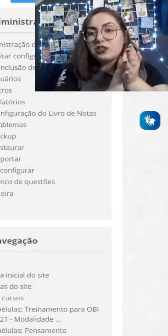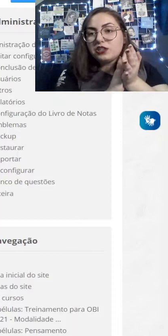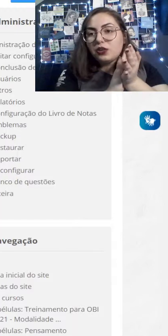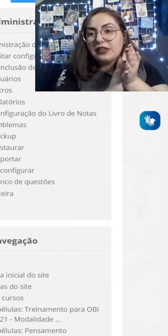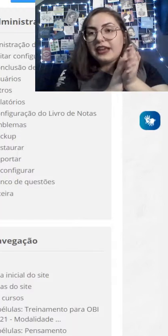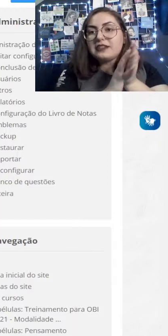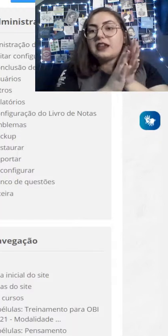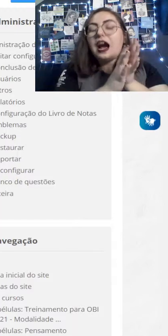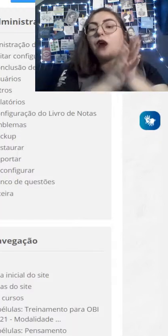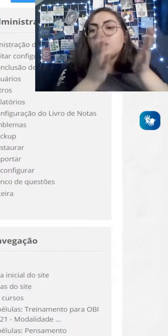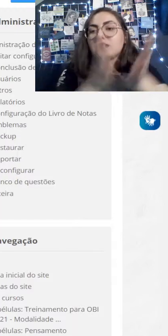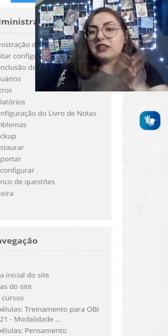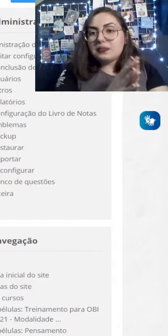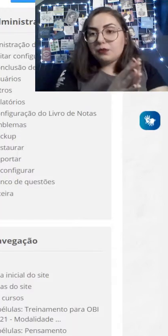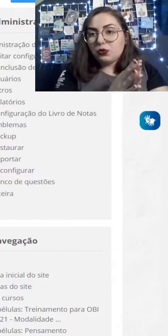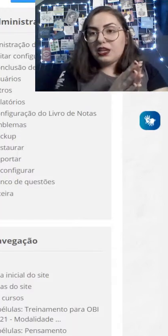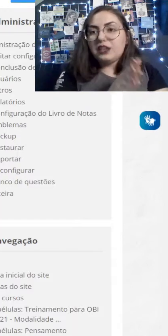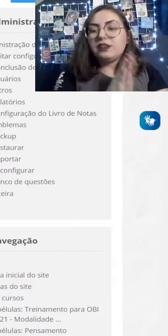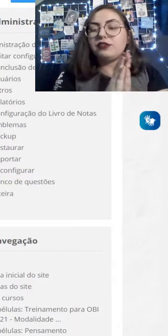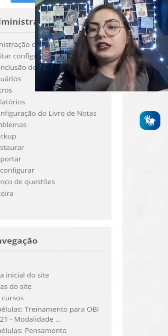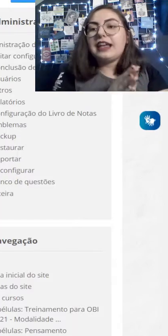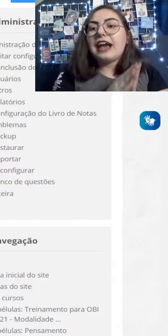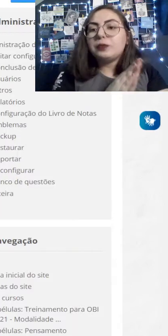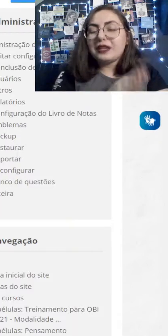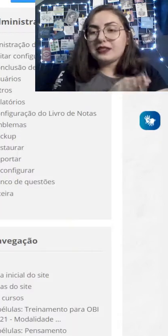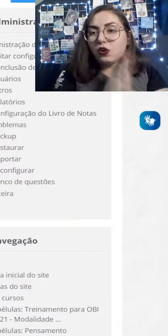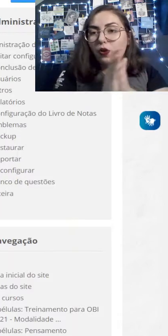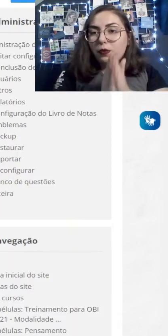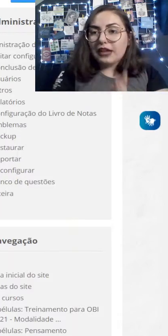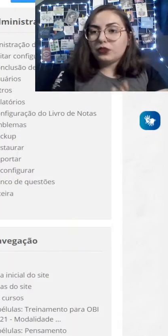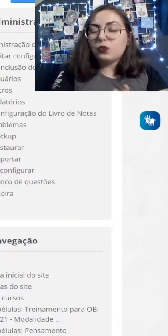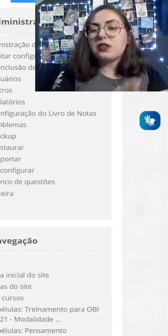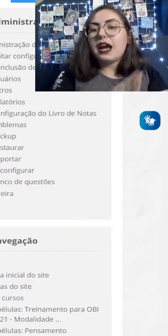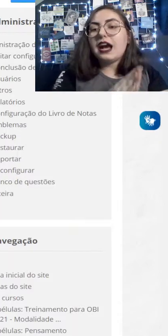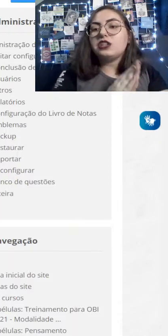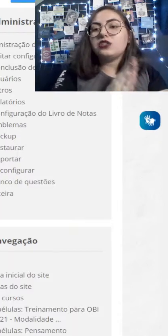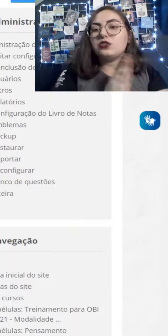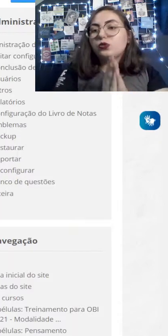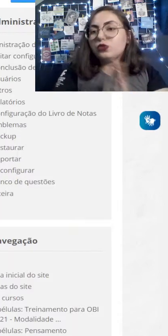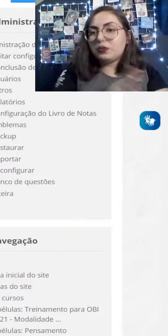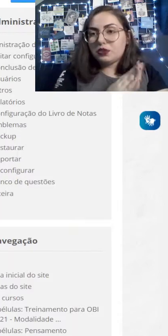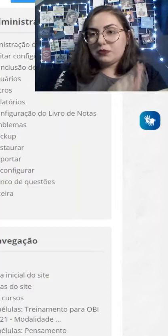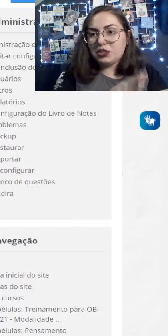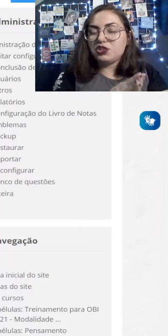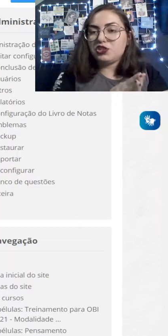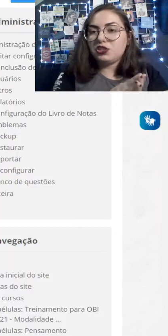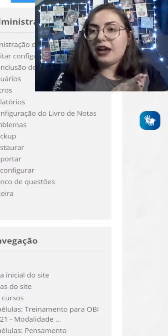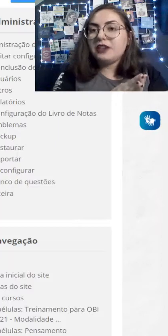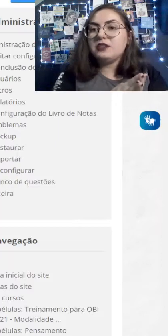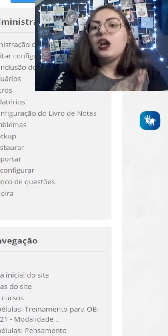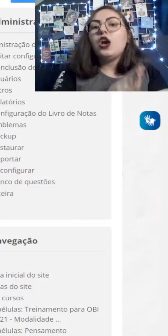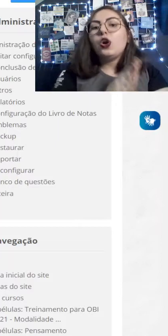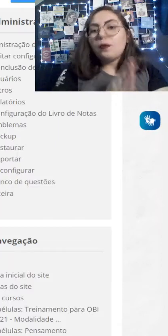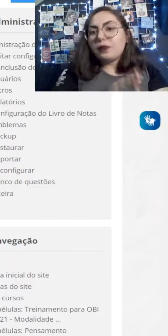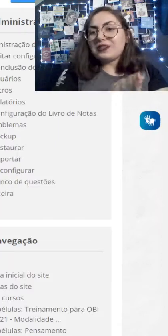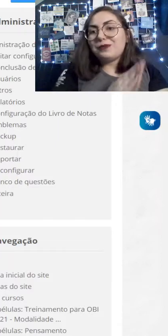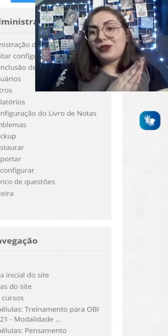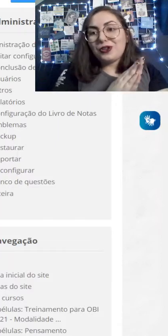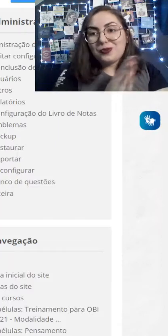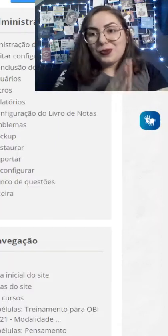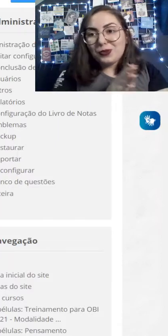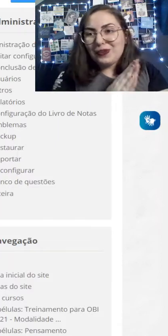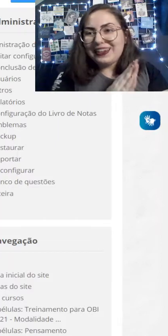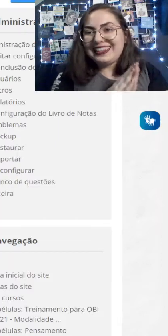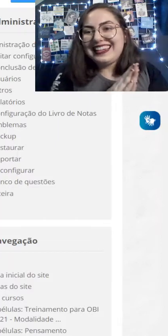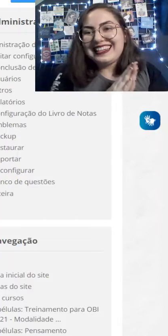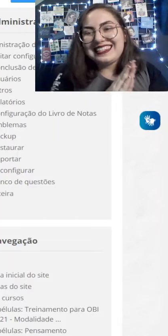tanto que a gente acontece a utilizar O que foi criado para ser incorporado com sites e outros tipos de mídias digitais Como